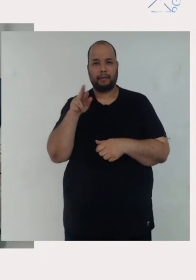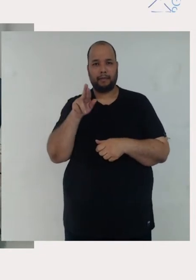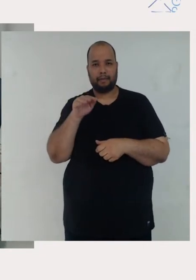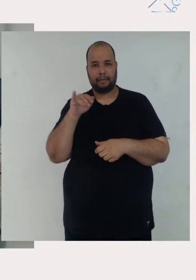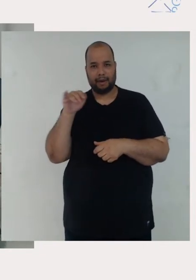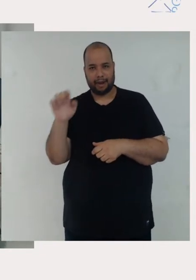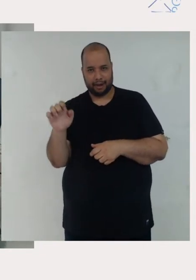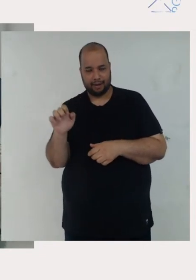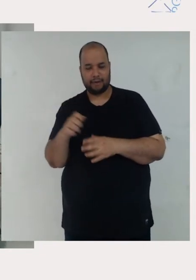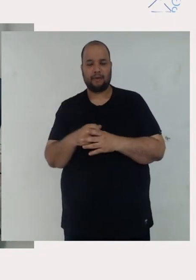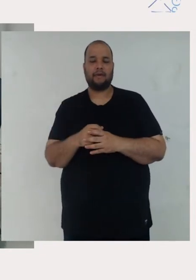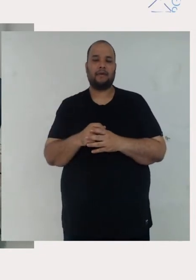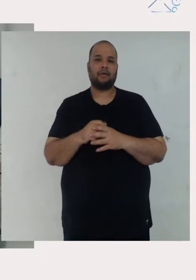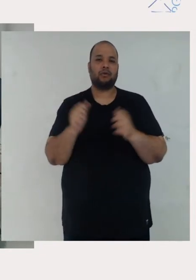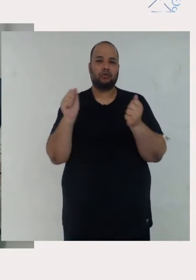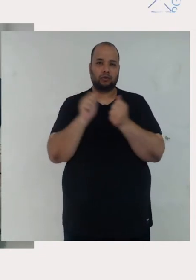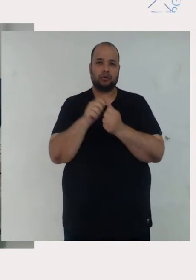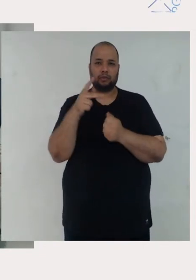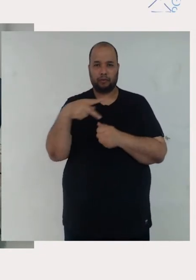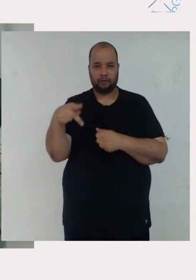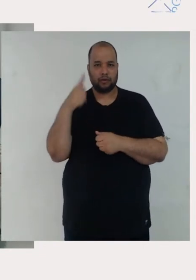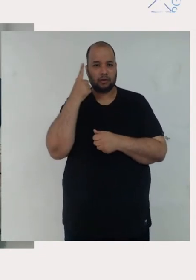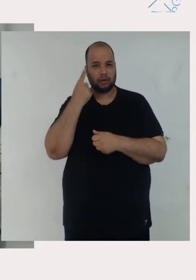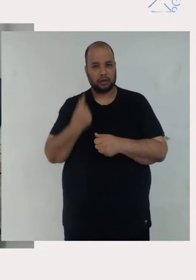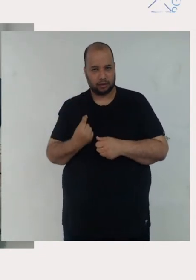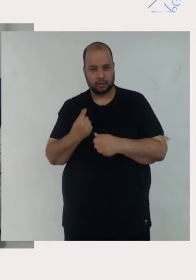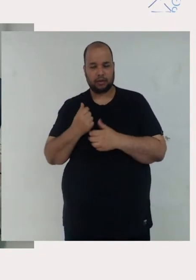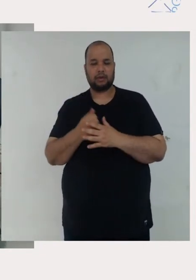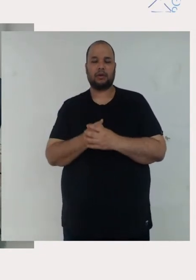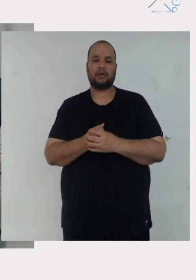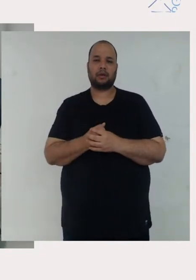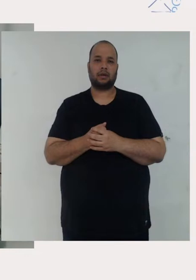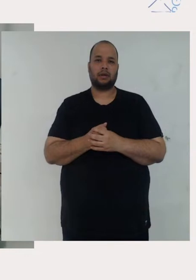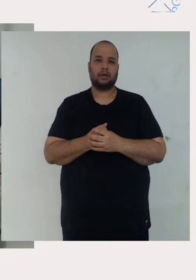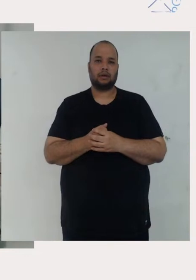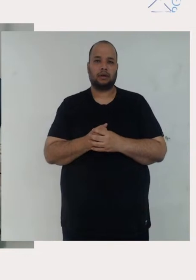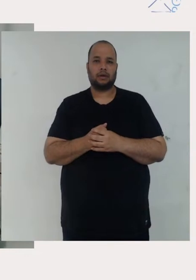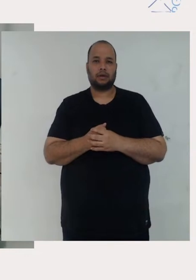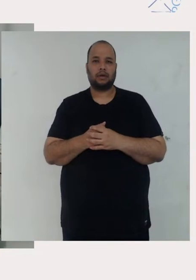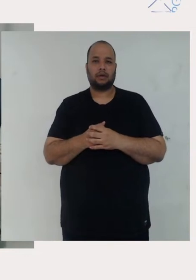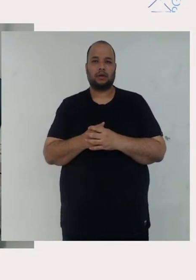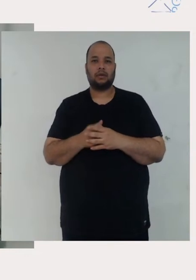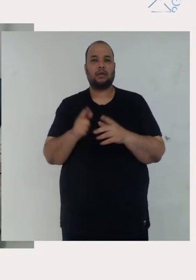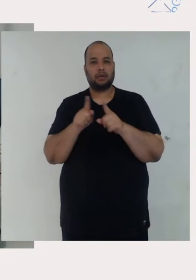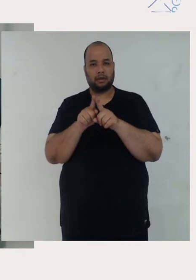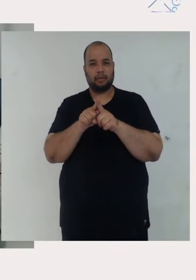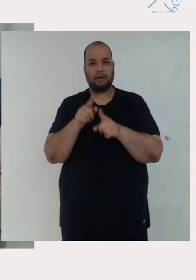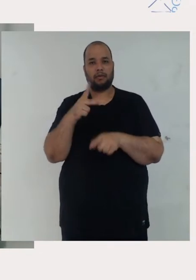Caterine Torres, com a professora Andréa Guerini e com o professor.